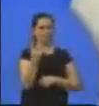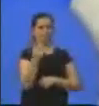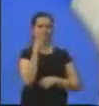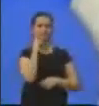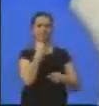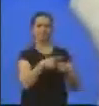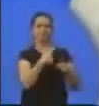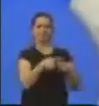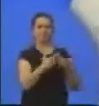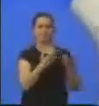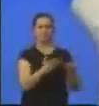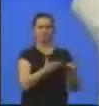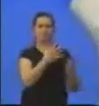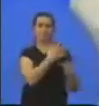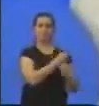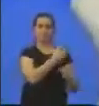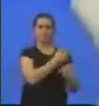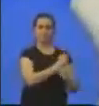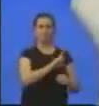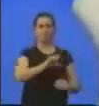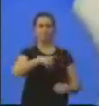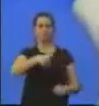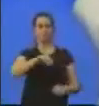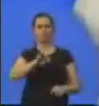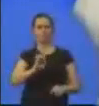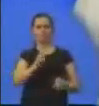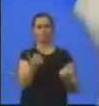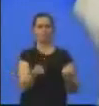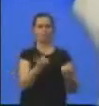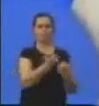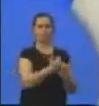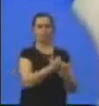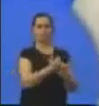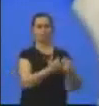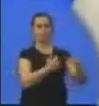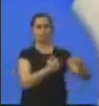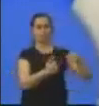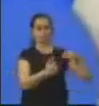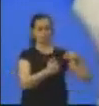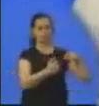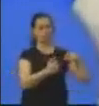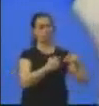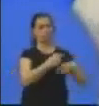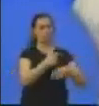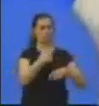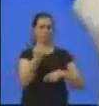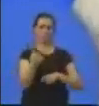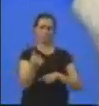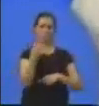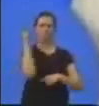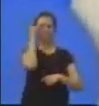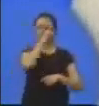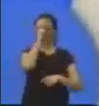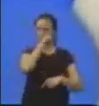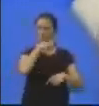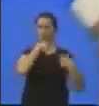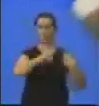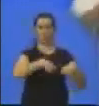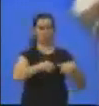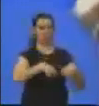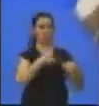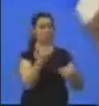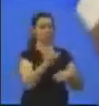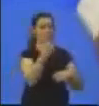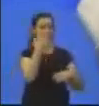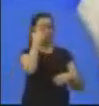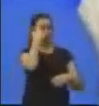ver por quê? Vou calcular o limite substituindo no lugar do x o valor menos 1. Lembre-se sempre que aqui eu estou colocando